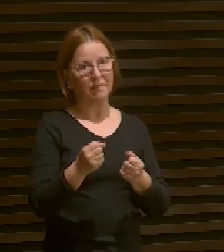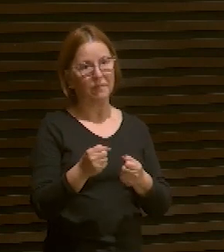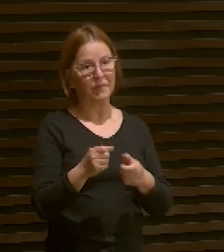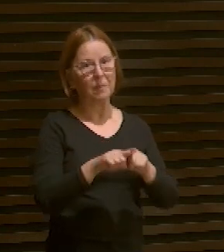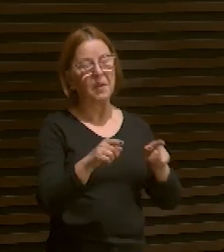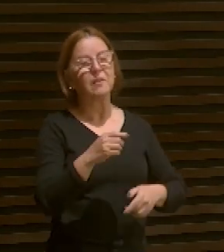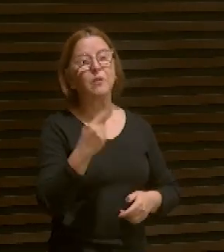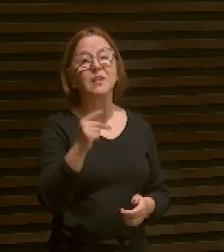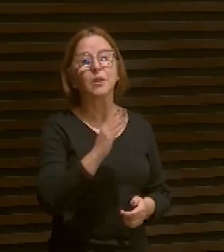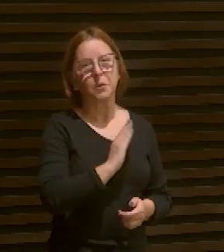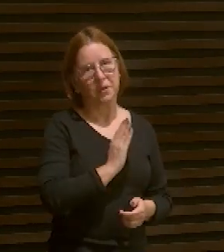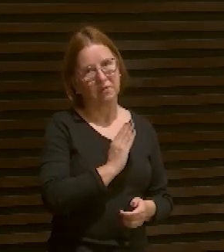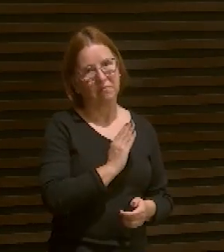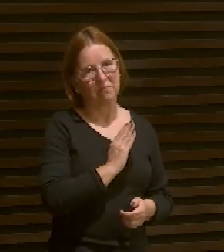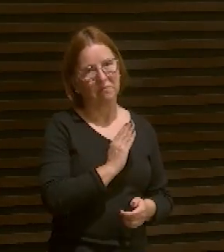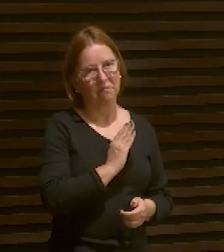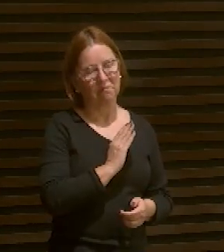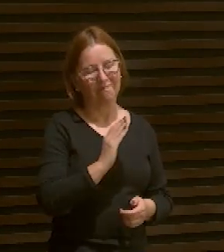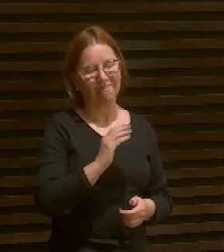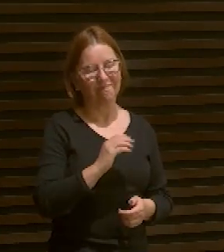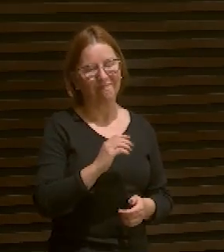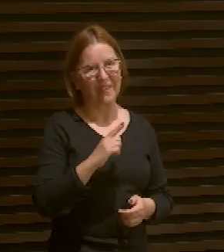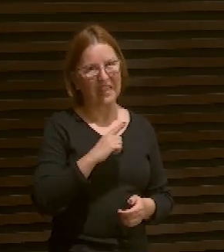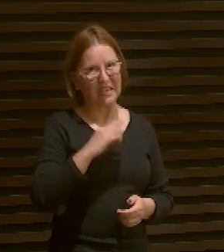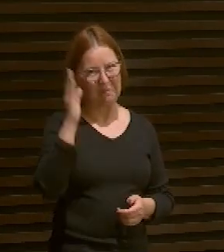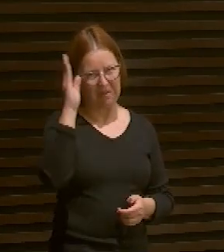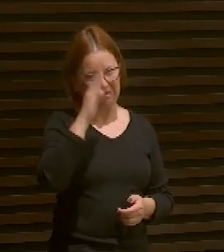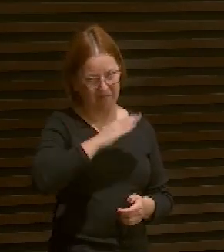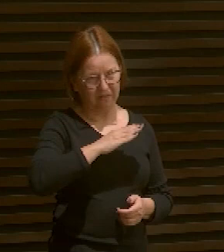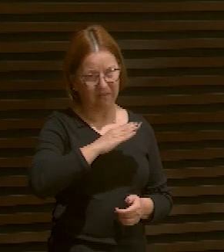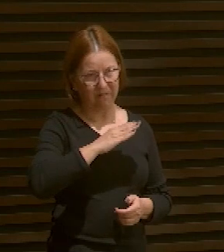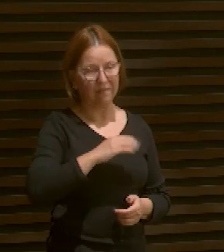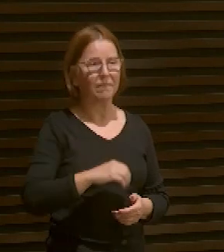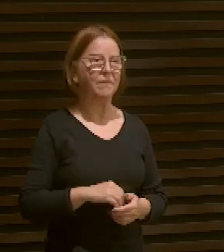seu coração é um coração de maldade, de perversidade.